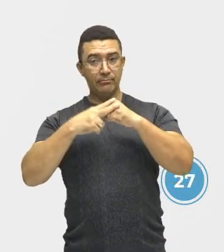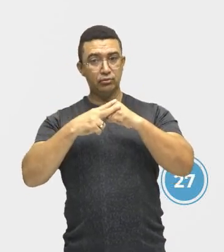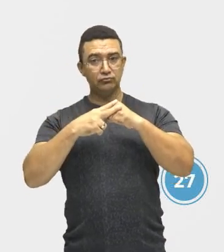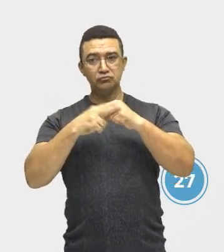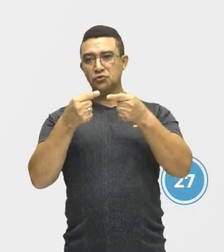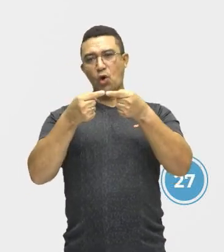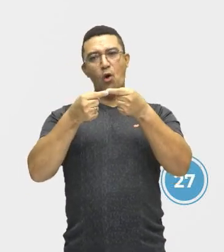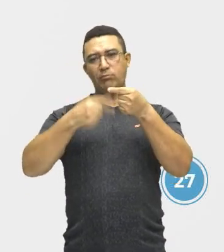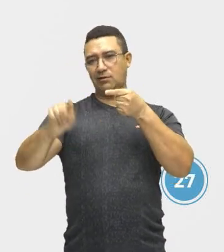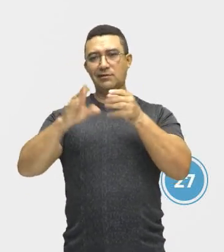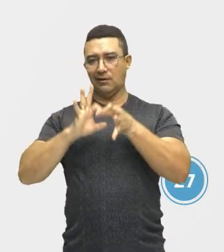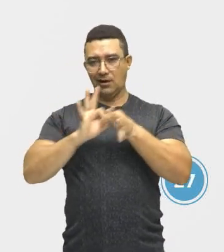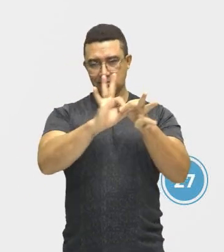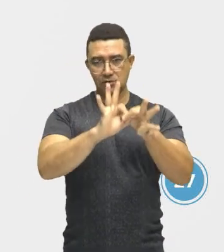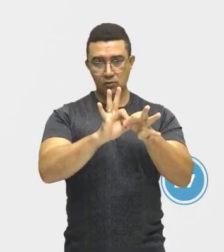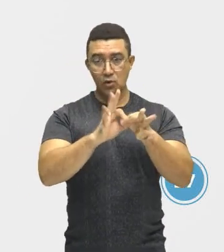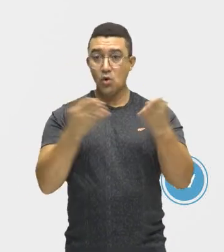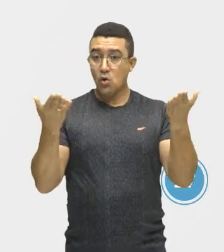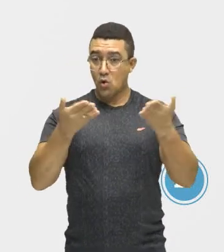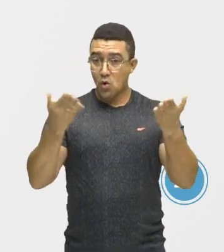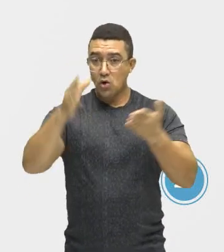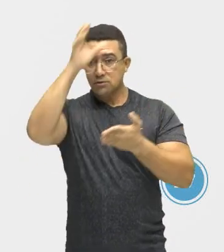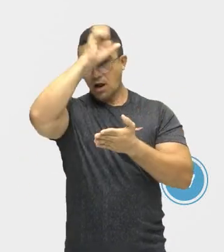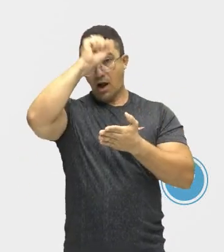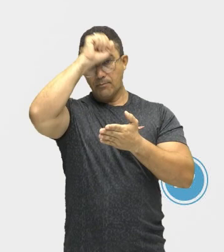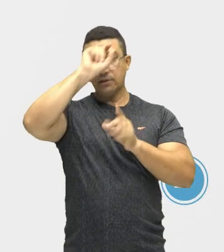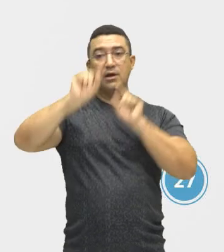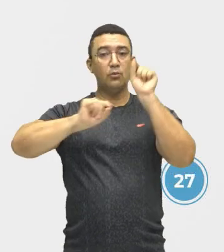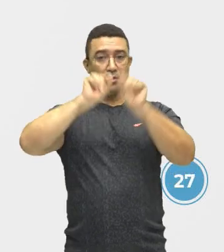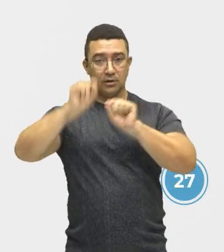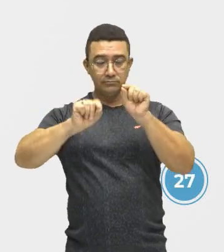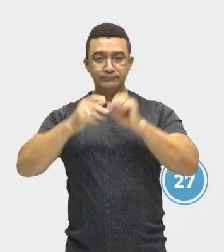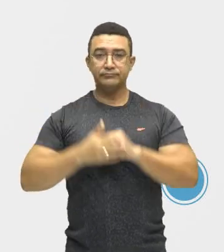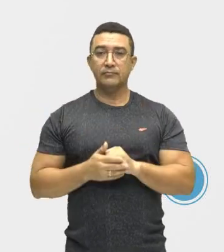O que, que nós aprendemos hoje? Já